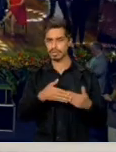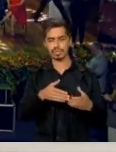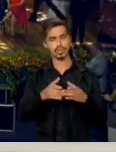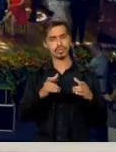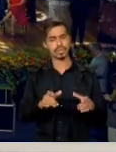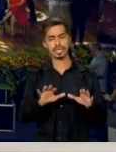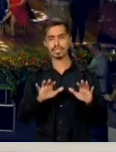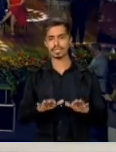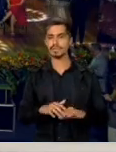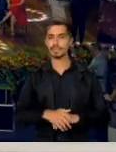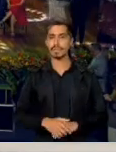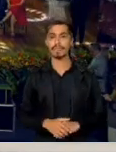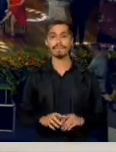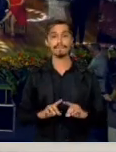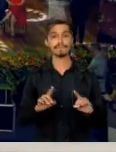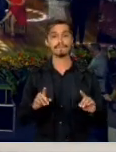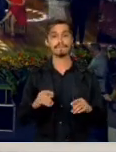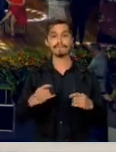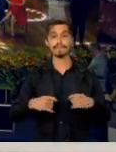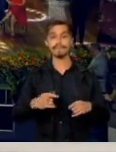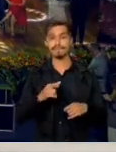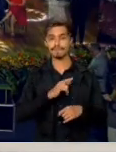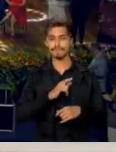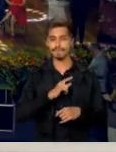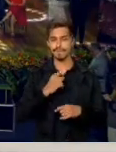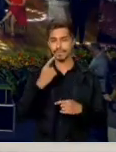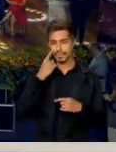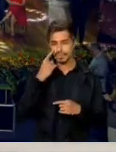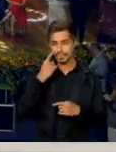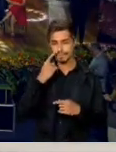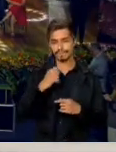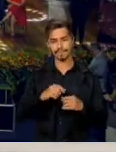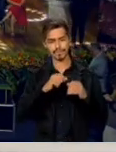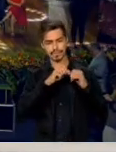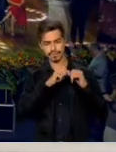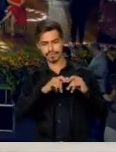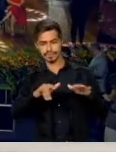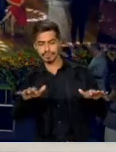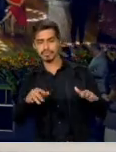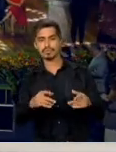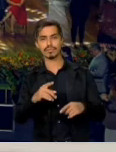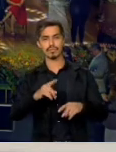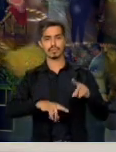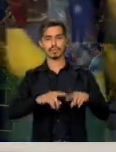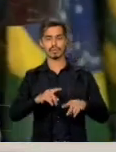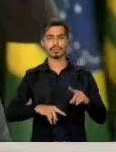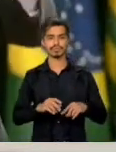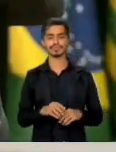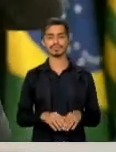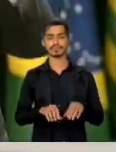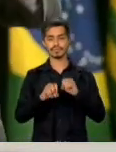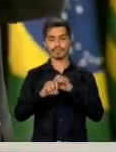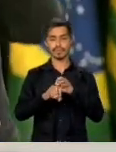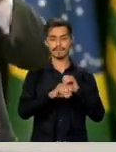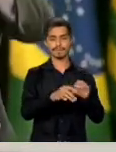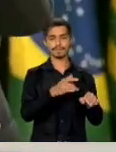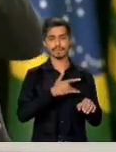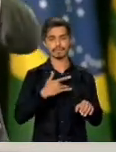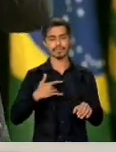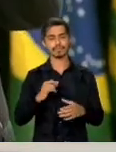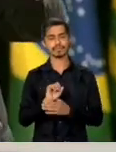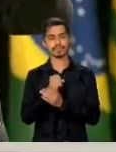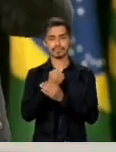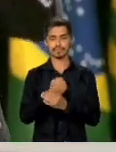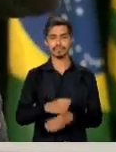lugar do mundo é assim, mas tendo essa visão de descentralizar recursos, de levar educação, saúde,